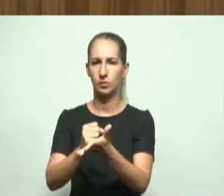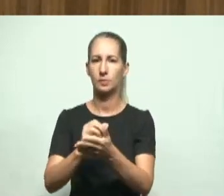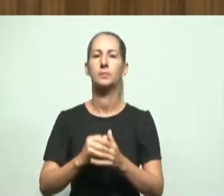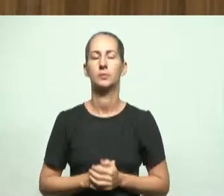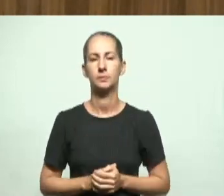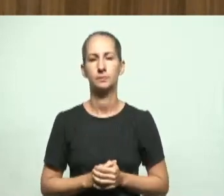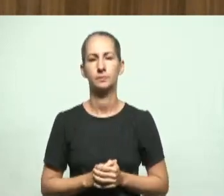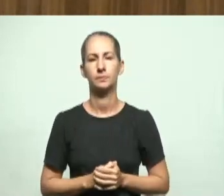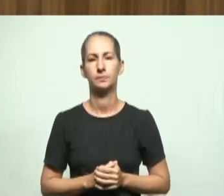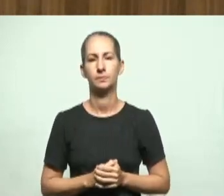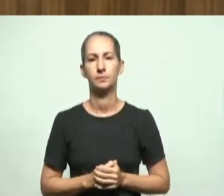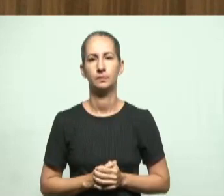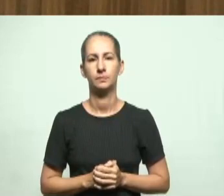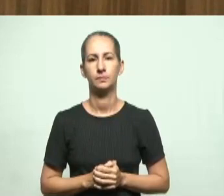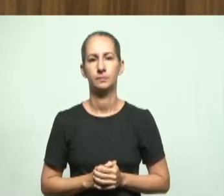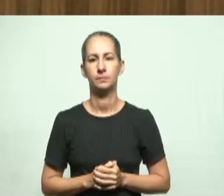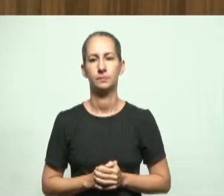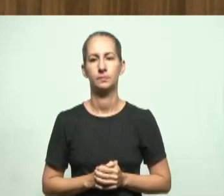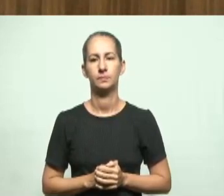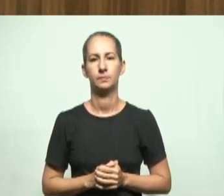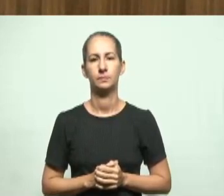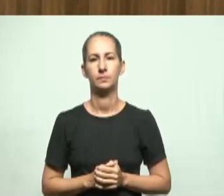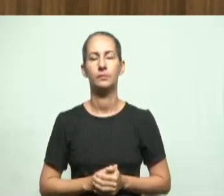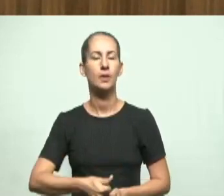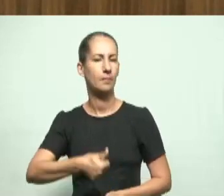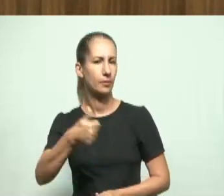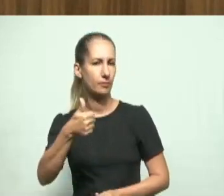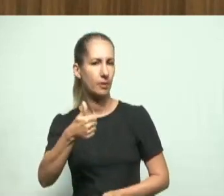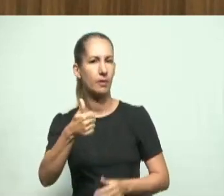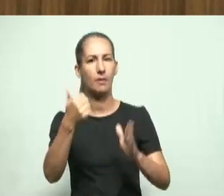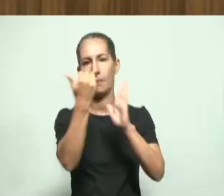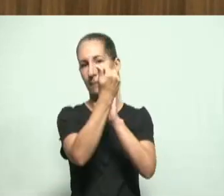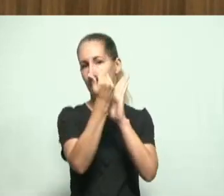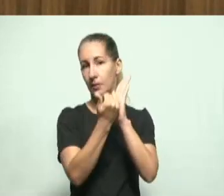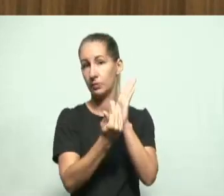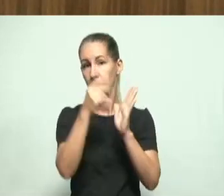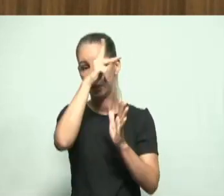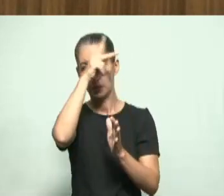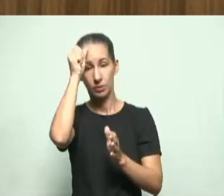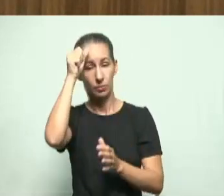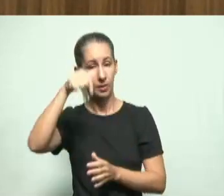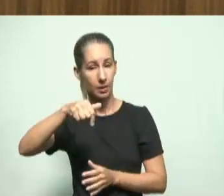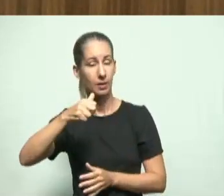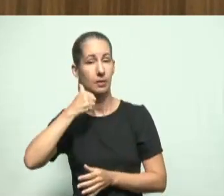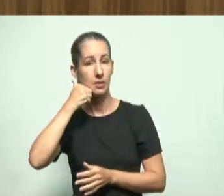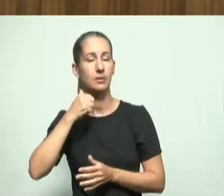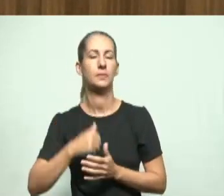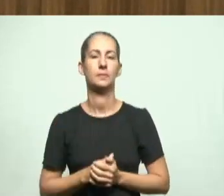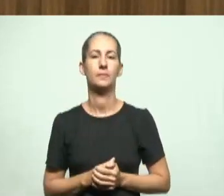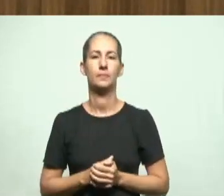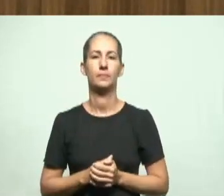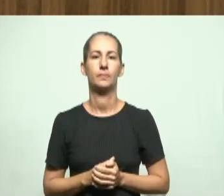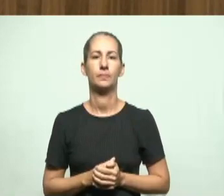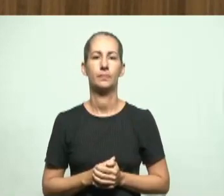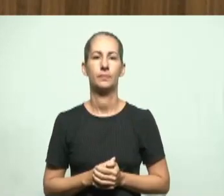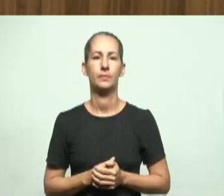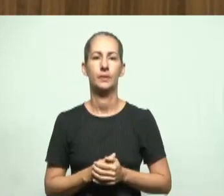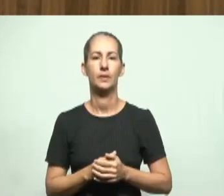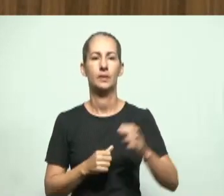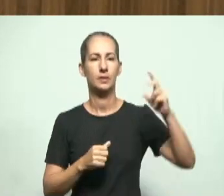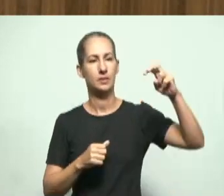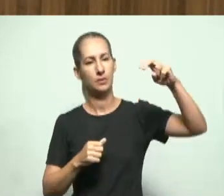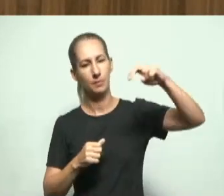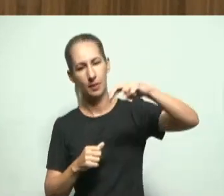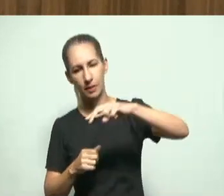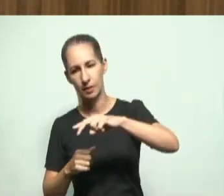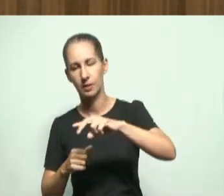a aprovar o plano diretor de Natal. E ele, como eu disse, desceu do palanque,